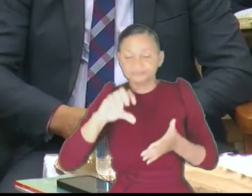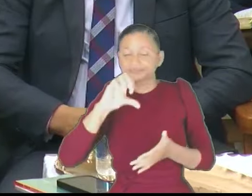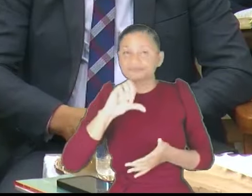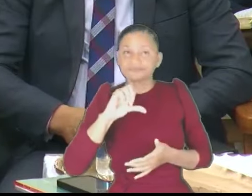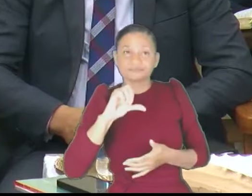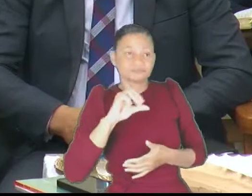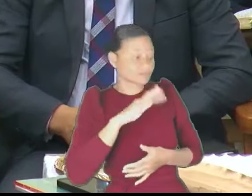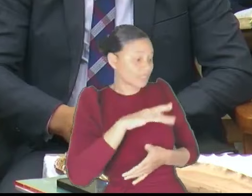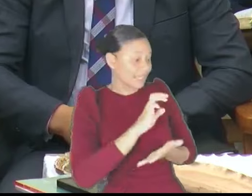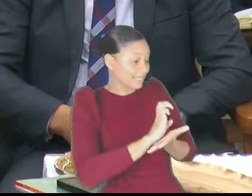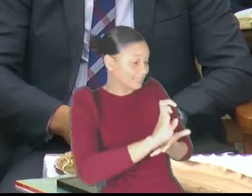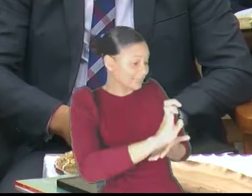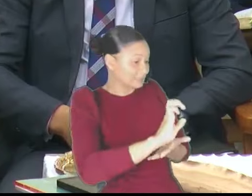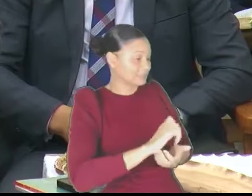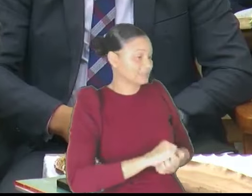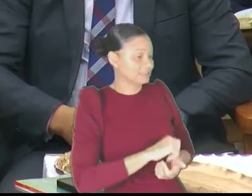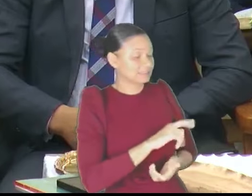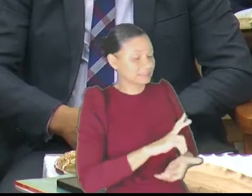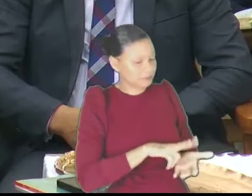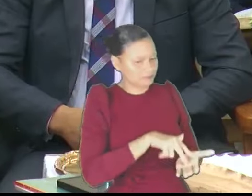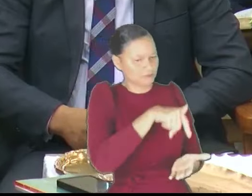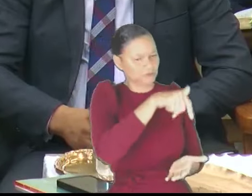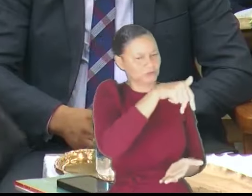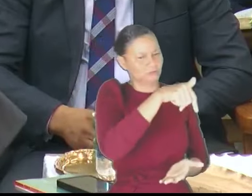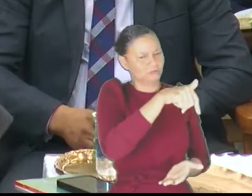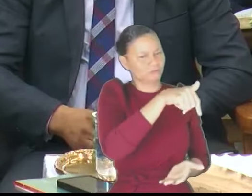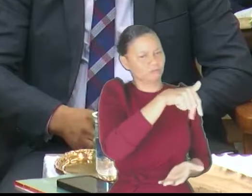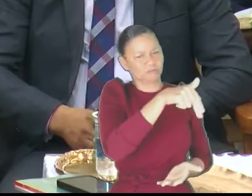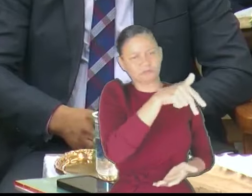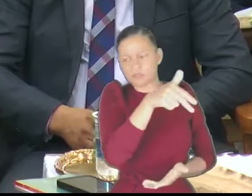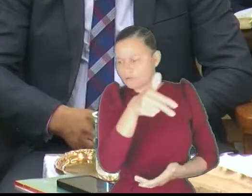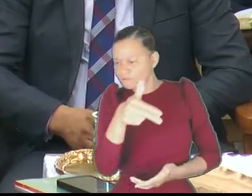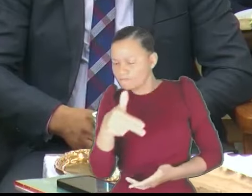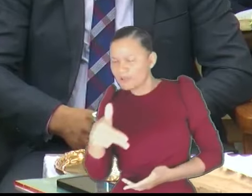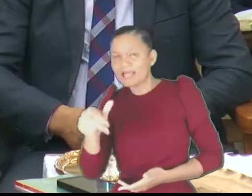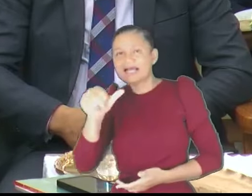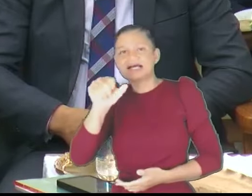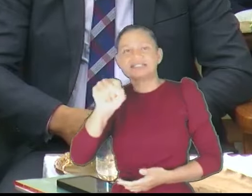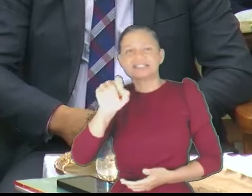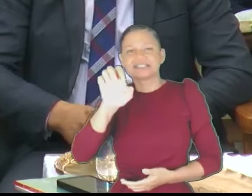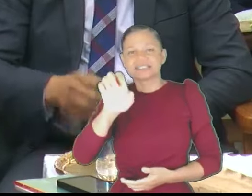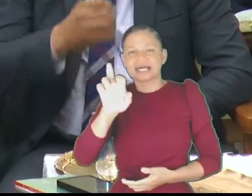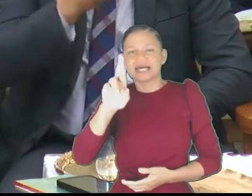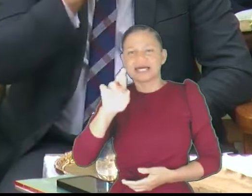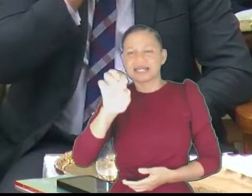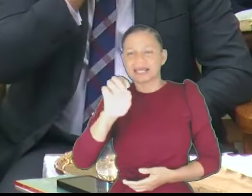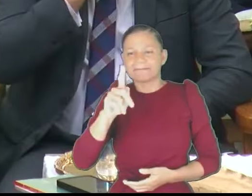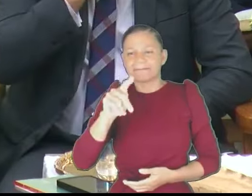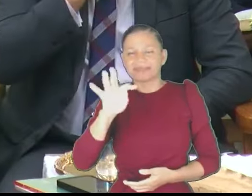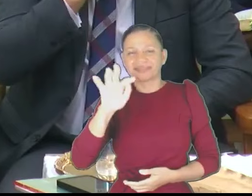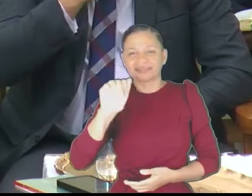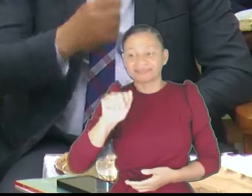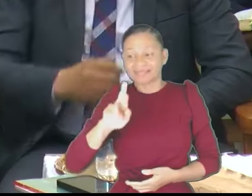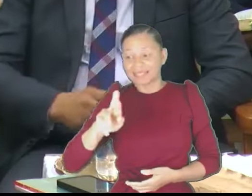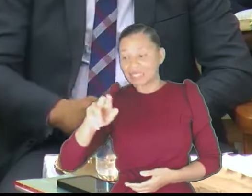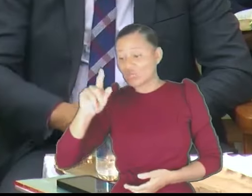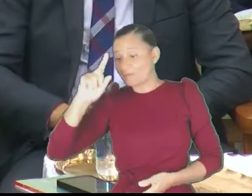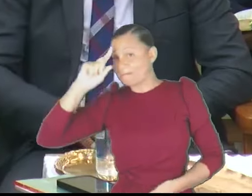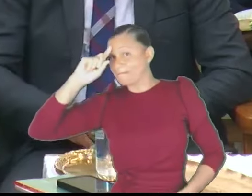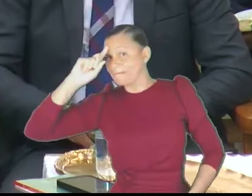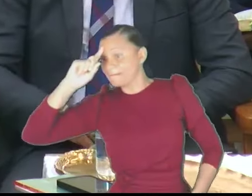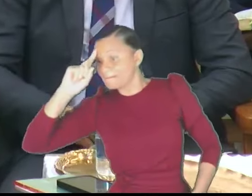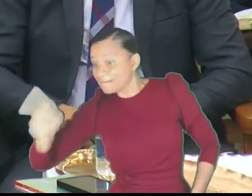assim: Elias, levanta-te e vai a Serepta, porque eu